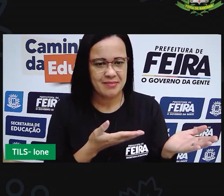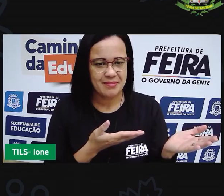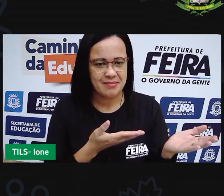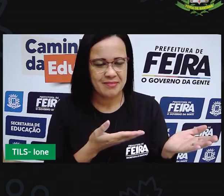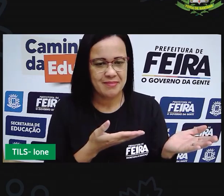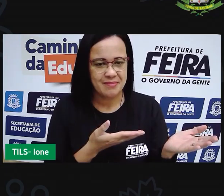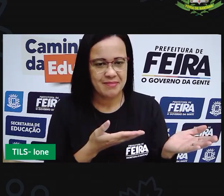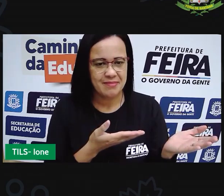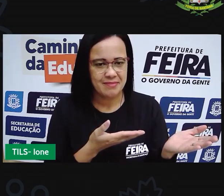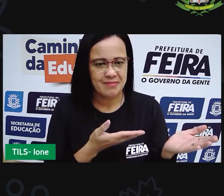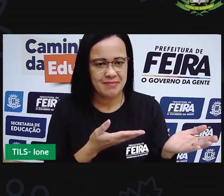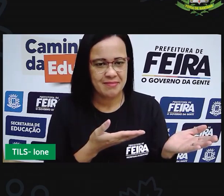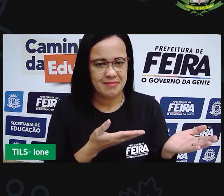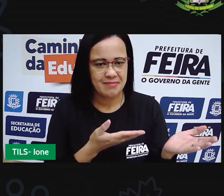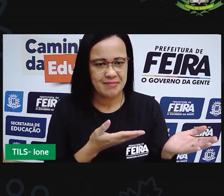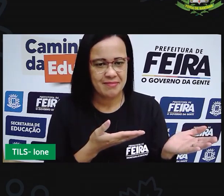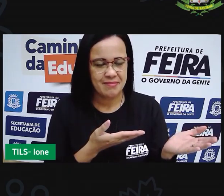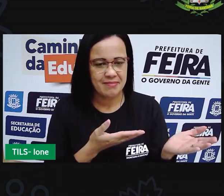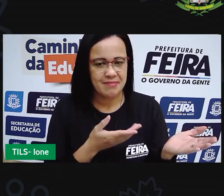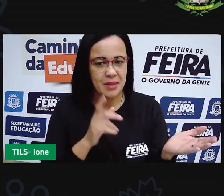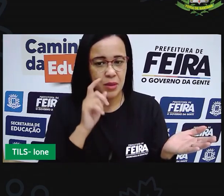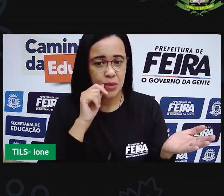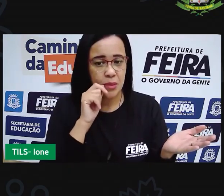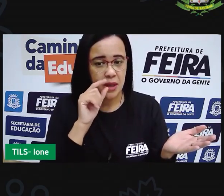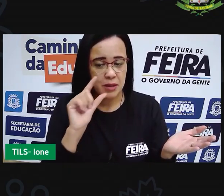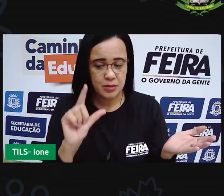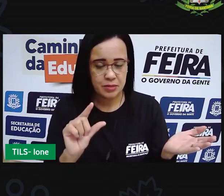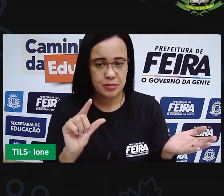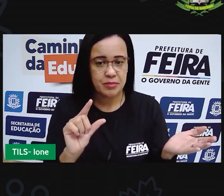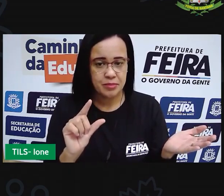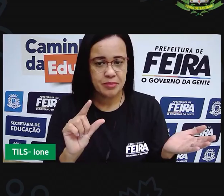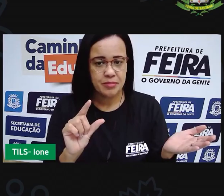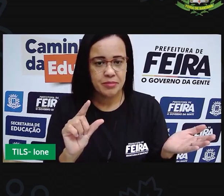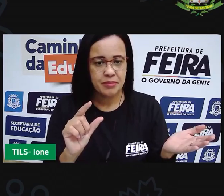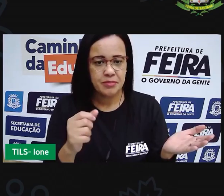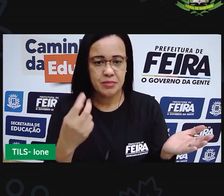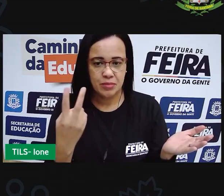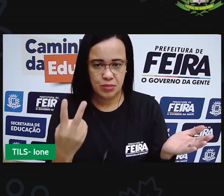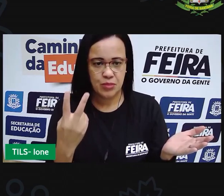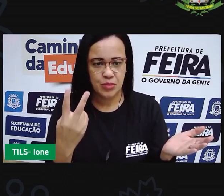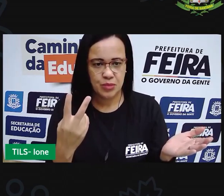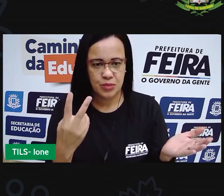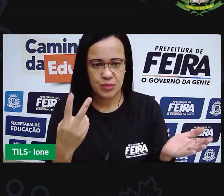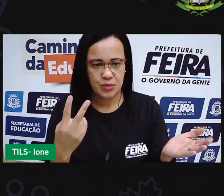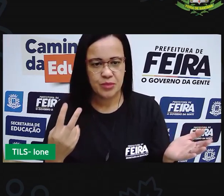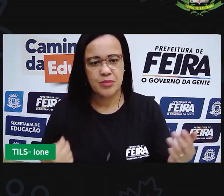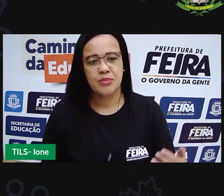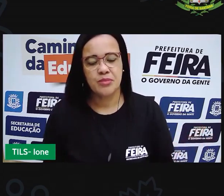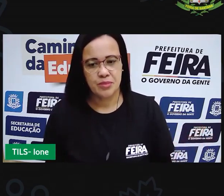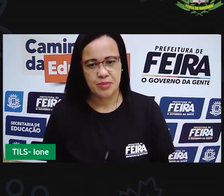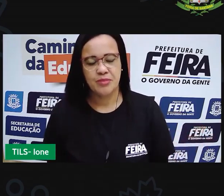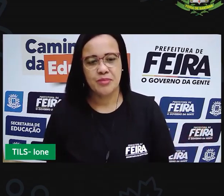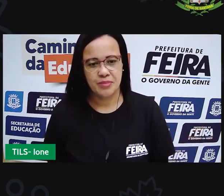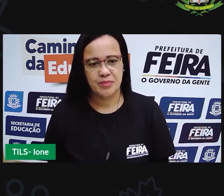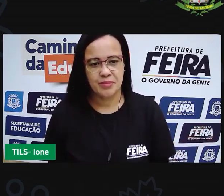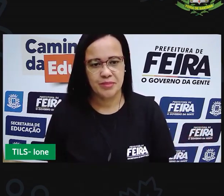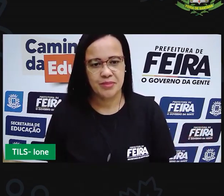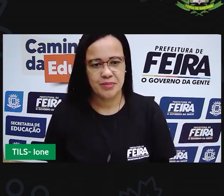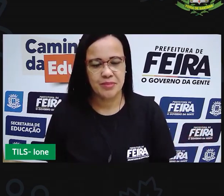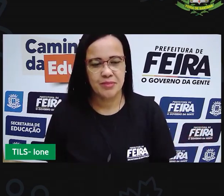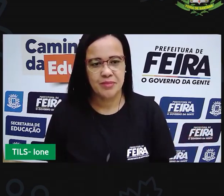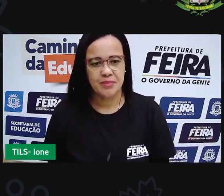maiores do que o quadrado. Olha. Então, aqui a gente vai, como